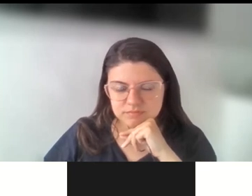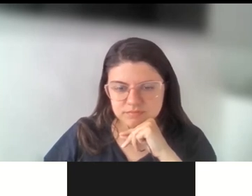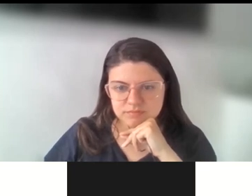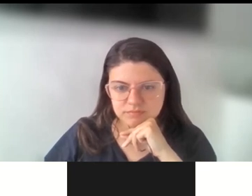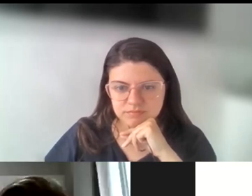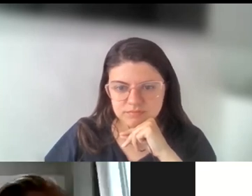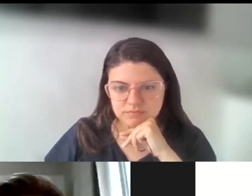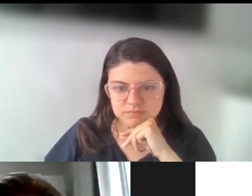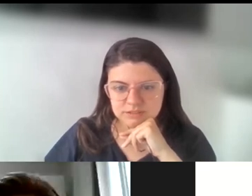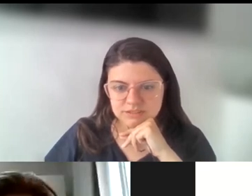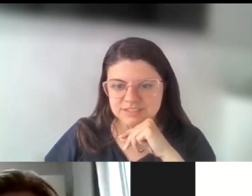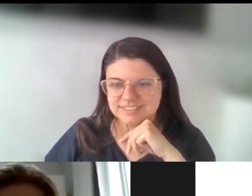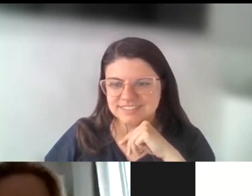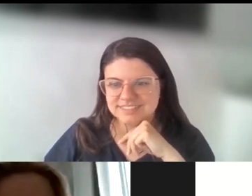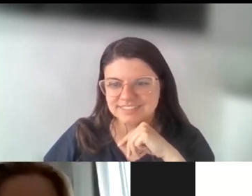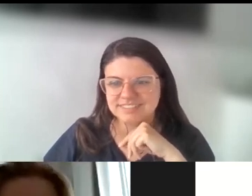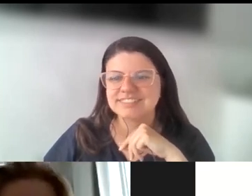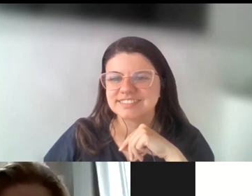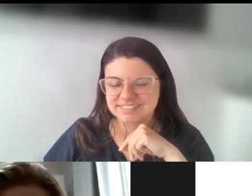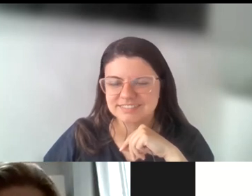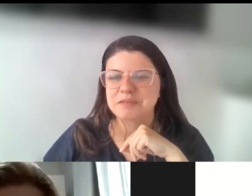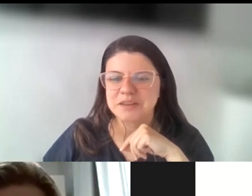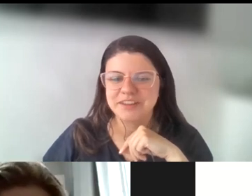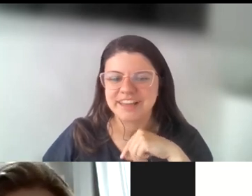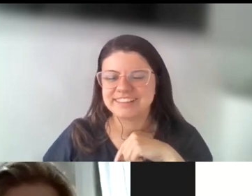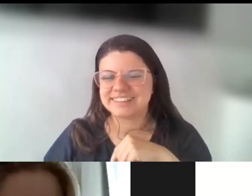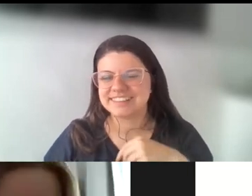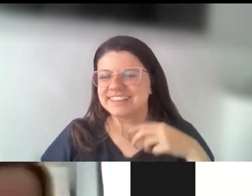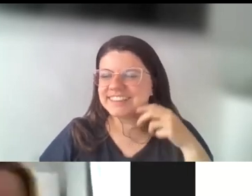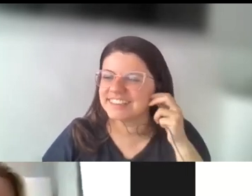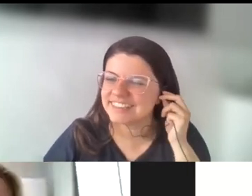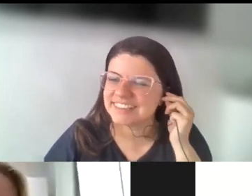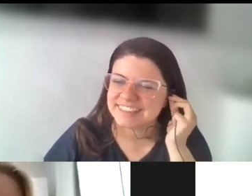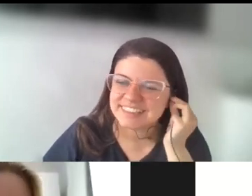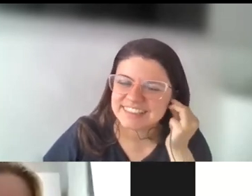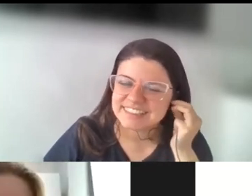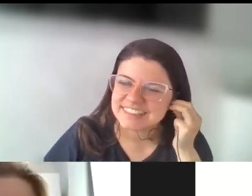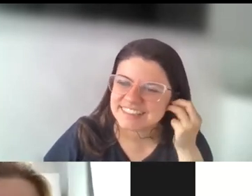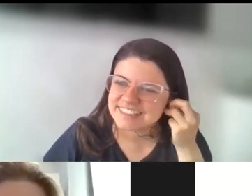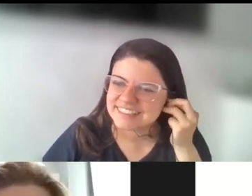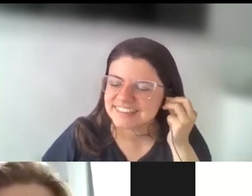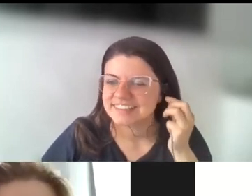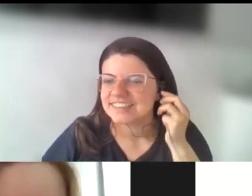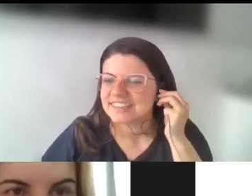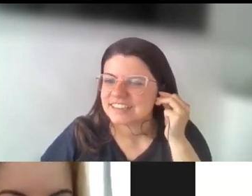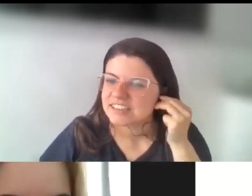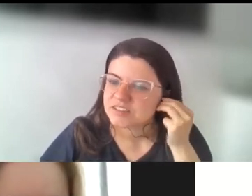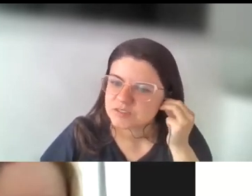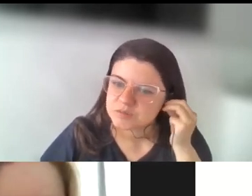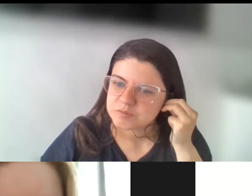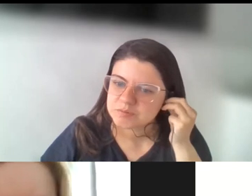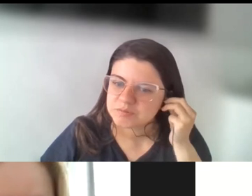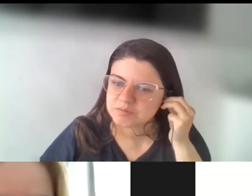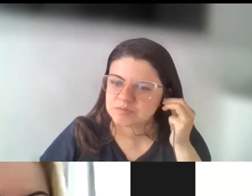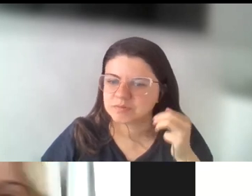Só um grande Daniela Ifes. Agora sim? Agora sim, Dani. Tá meio ruim, né? Tá